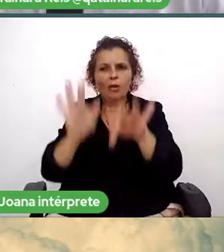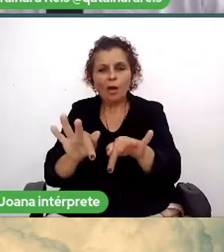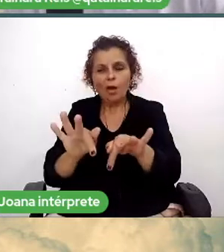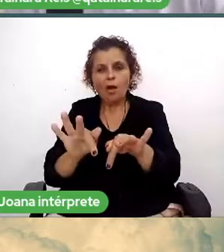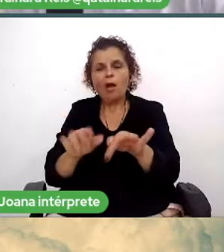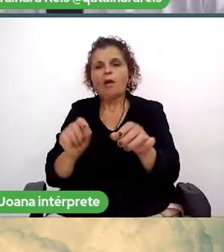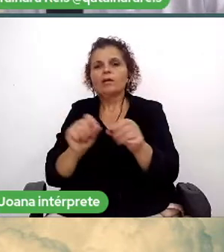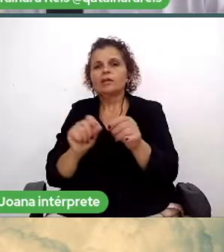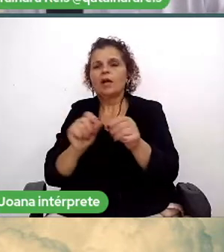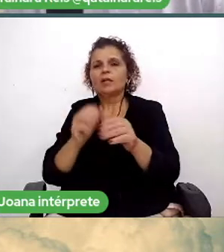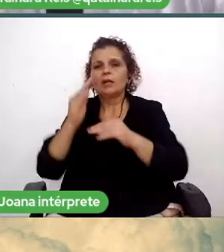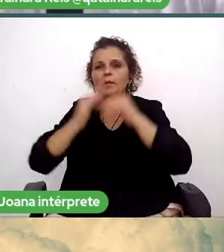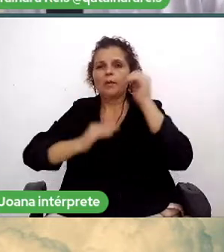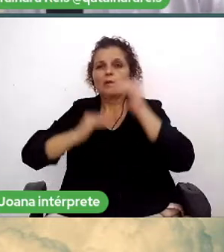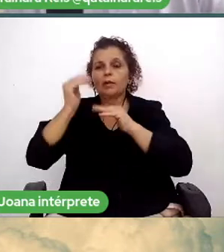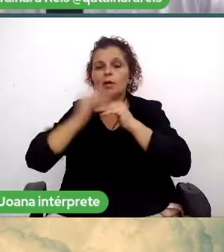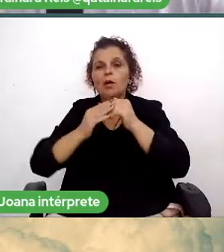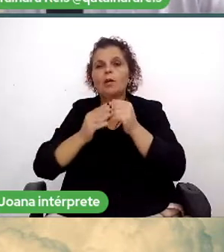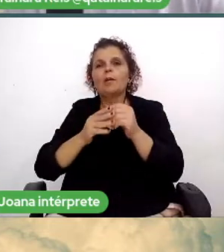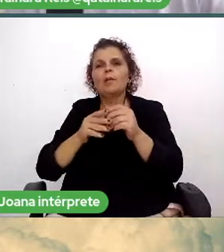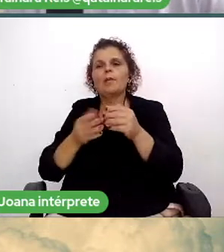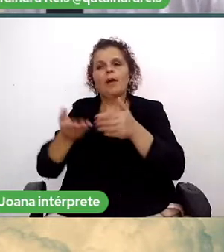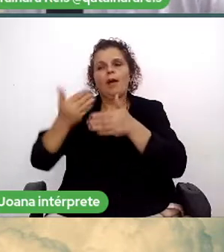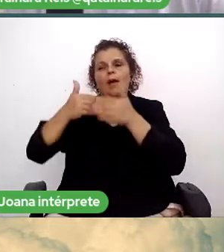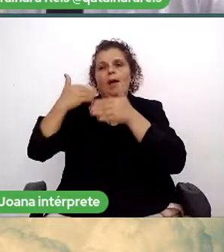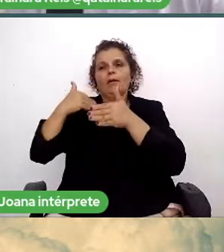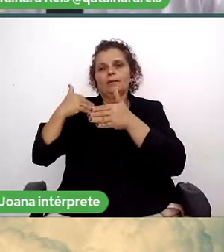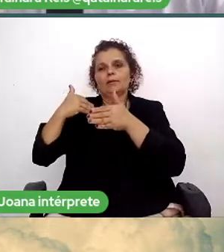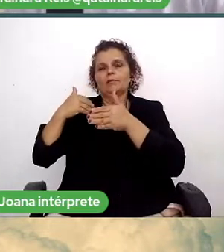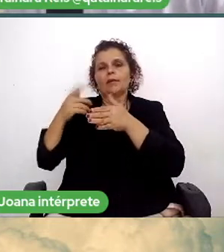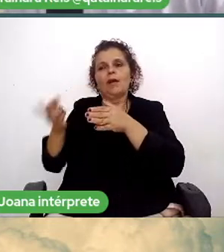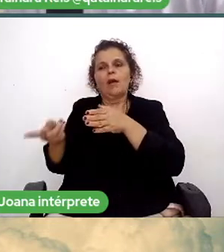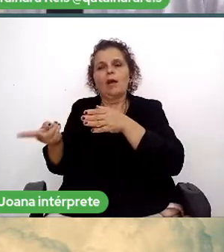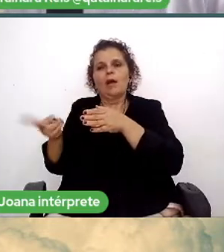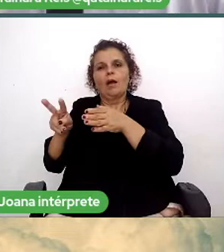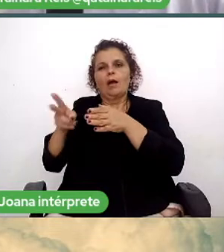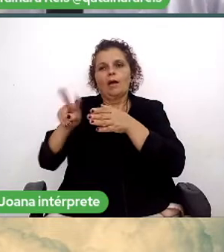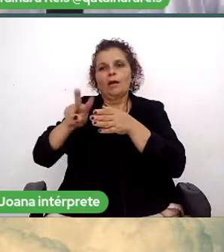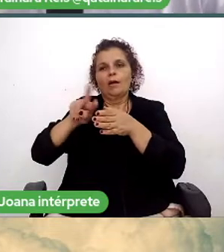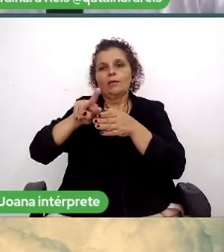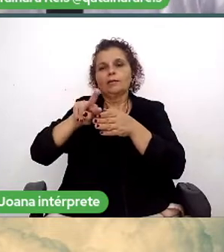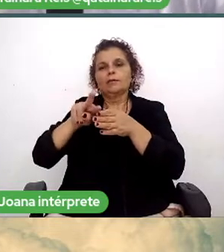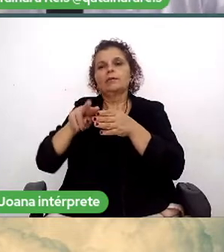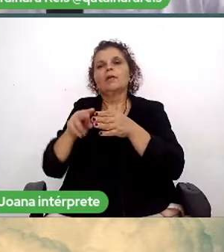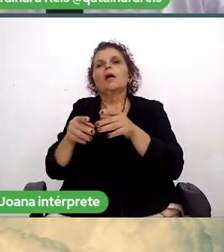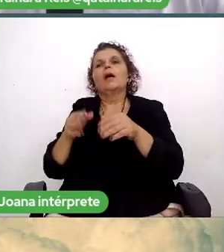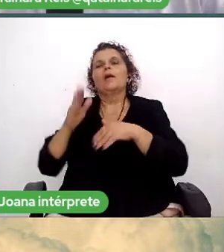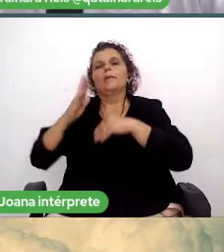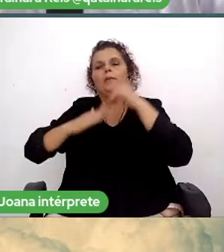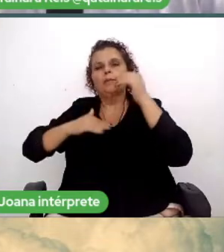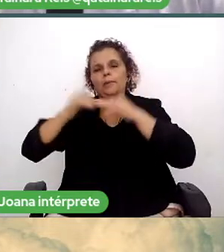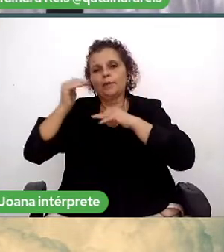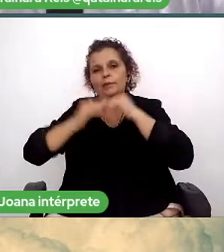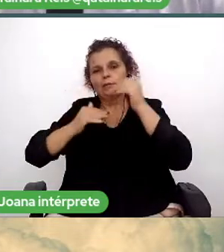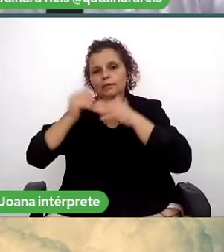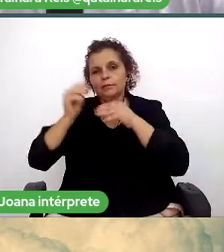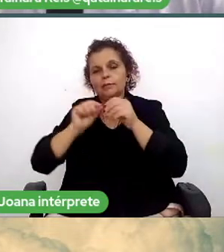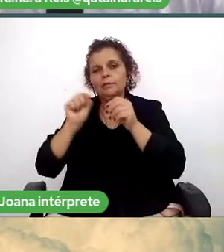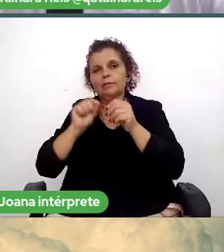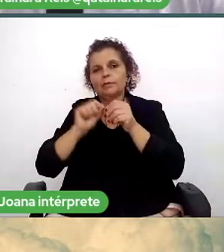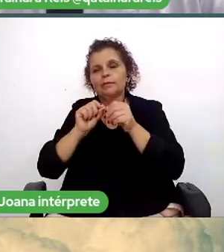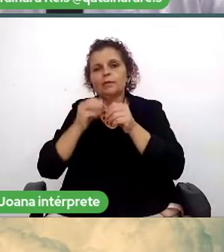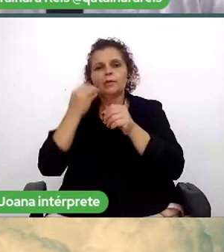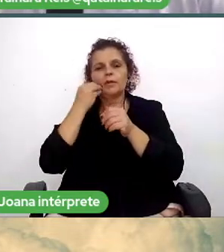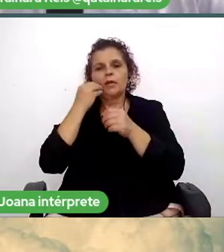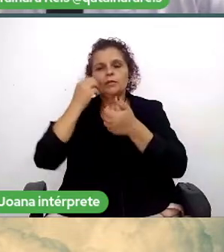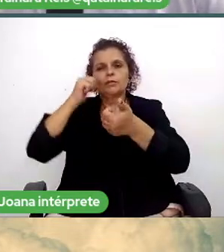essas atividades vão ocorrer mais cedo. Então, quanto antes a gente conseguir trazer práticas relacionadas a testes e